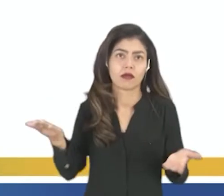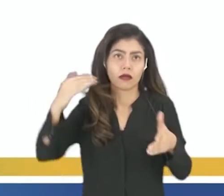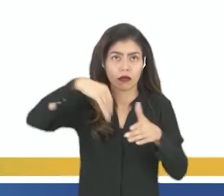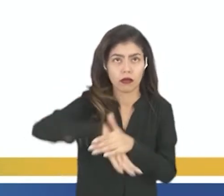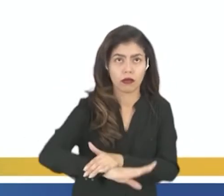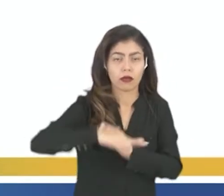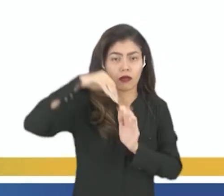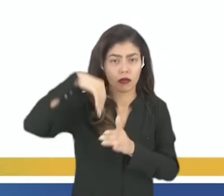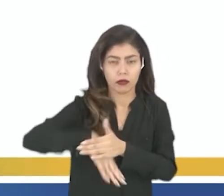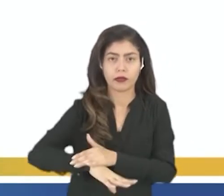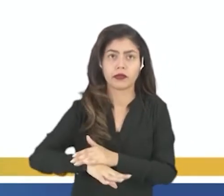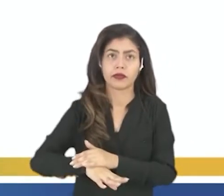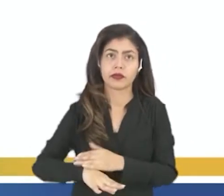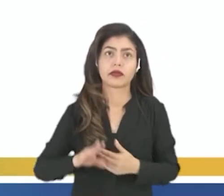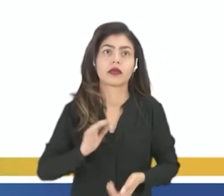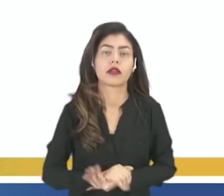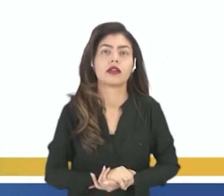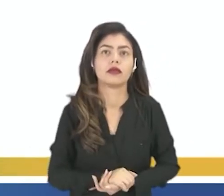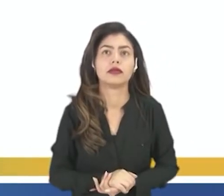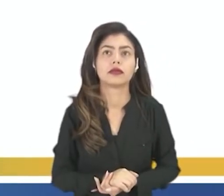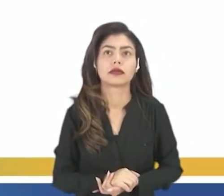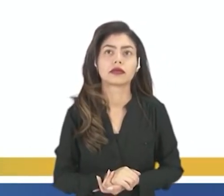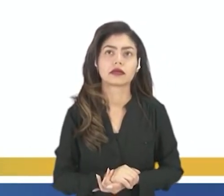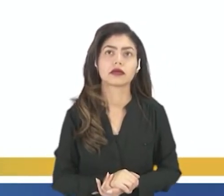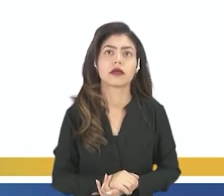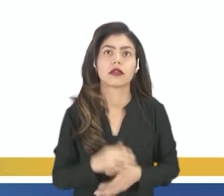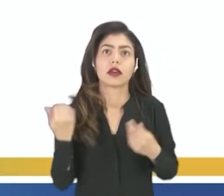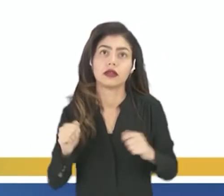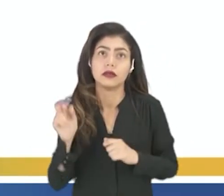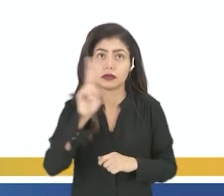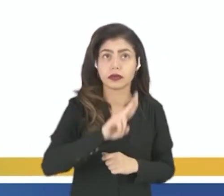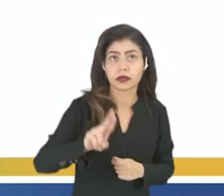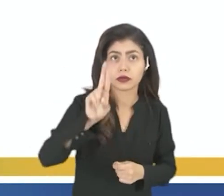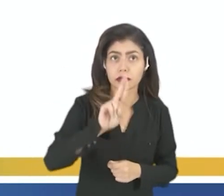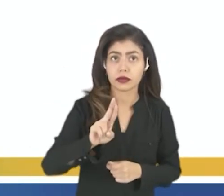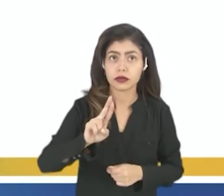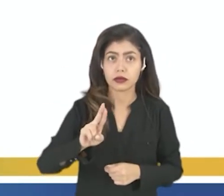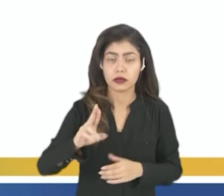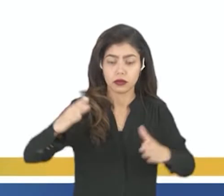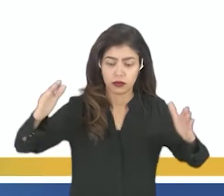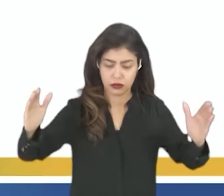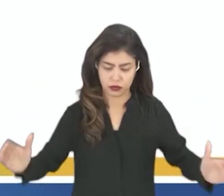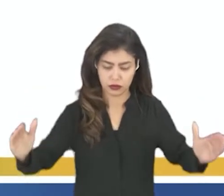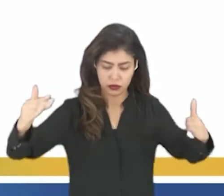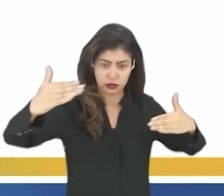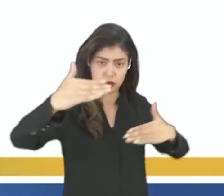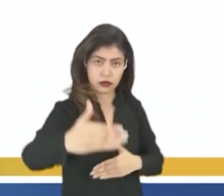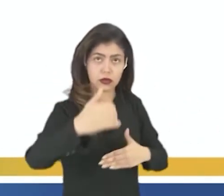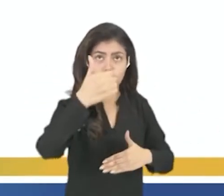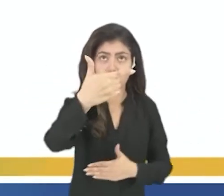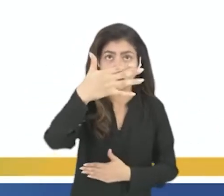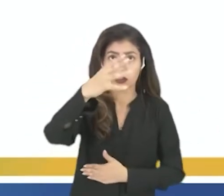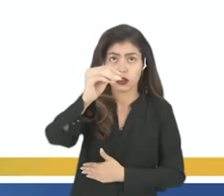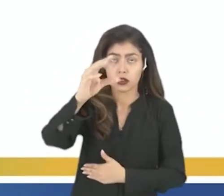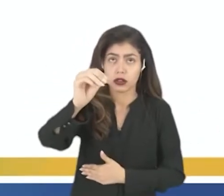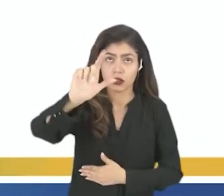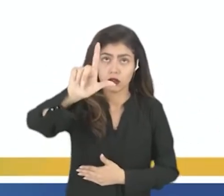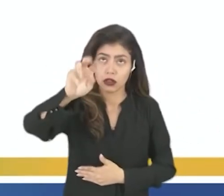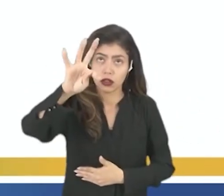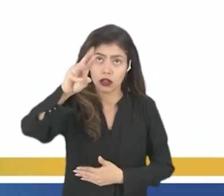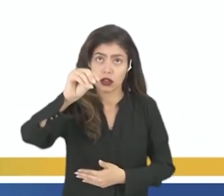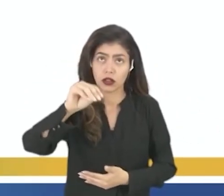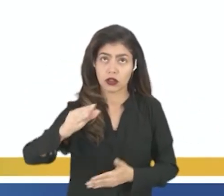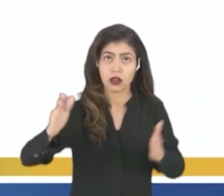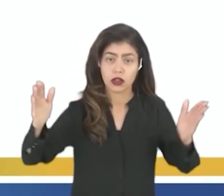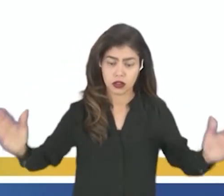E aí foi embalada tudo devidamente para armazenar os rejeitos foram usados tambores de 200 litros caixa